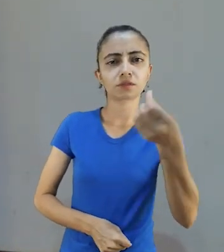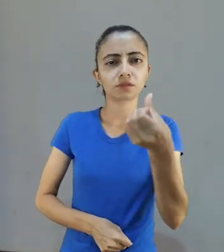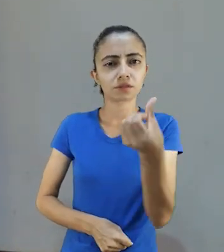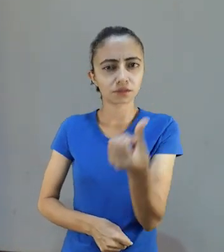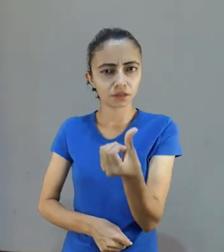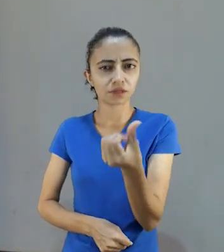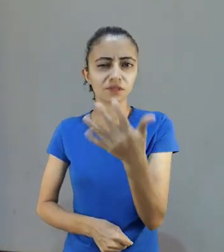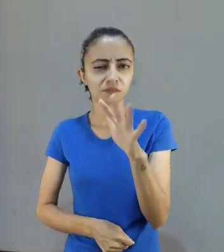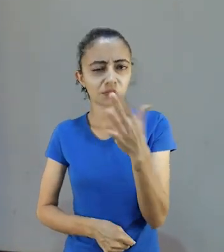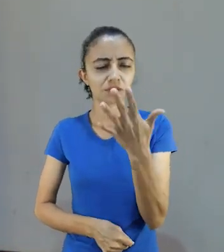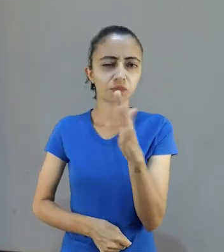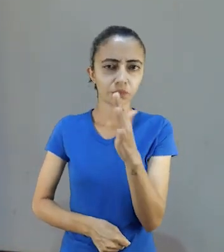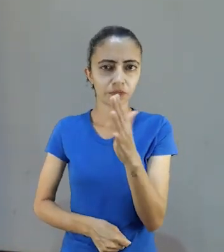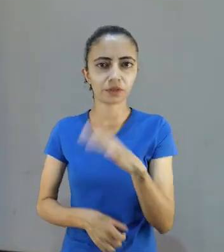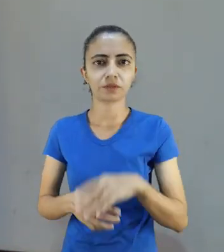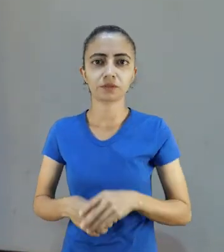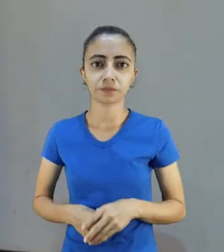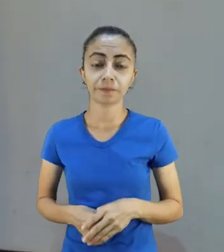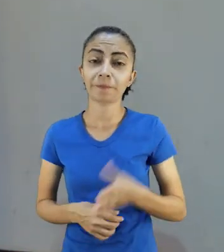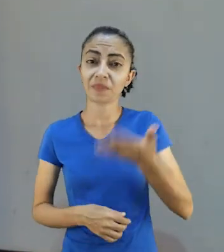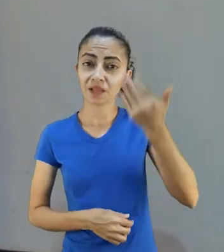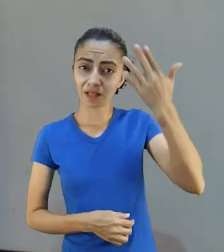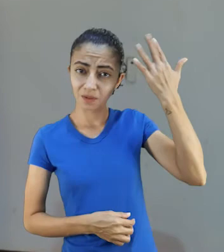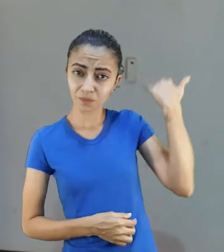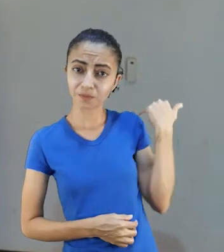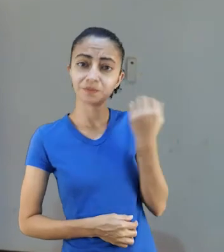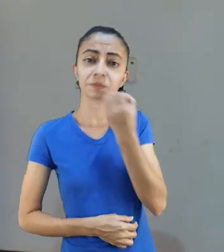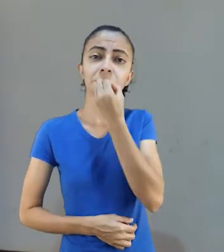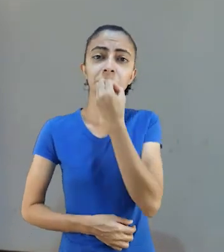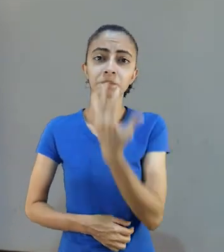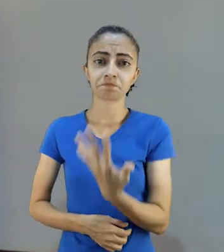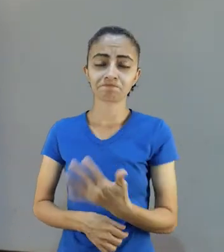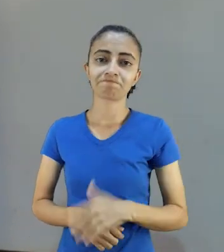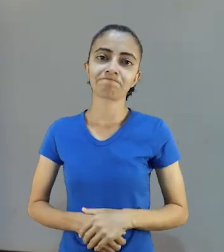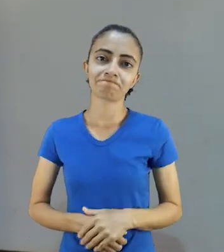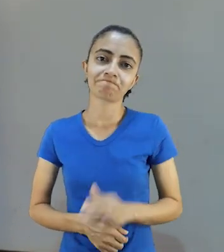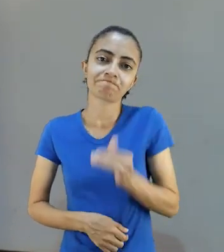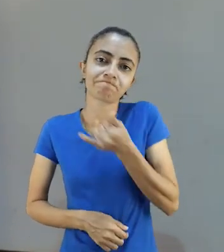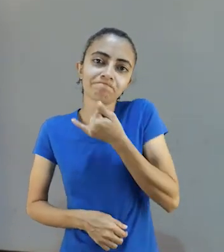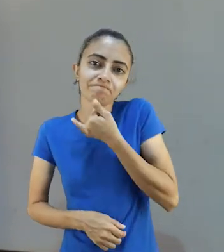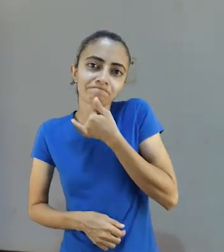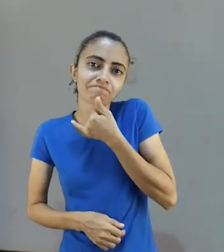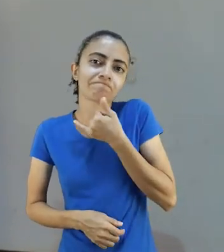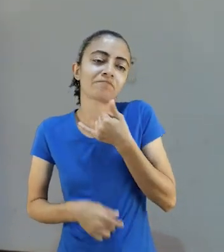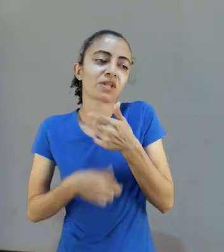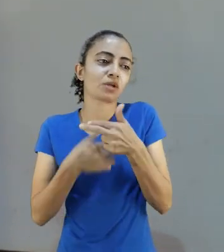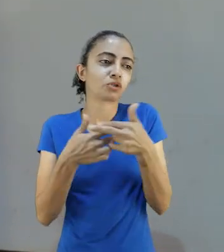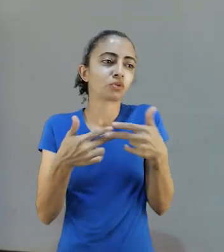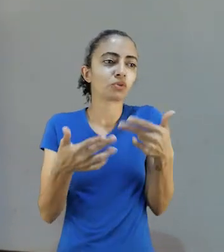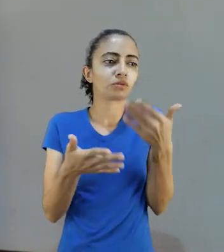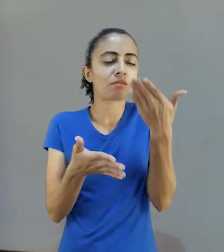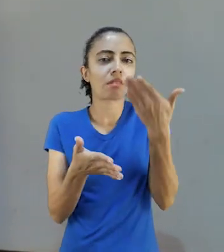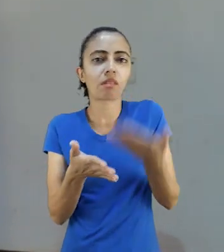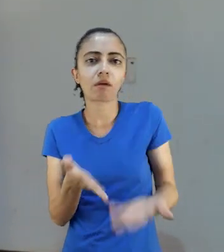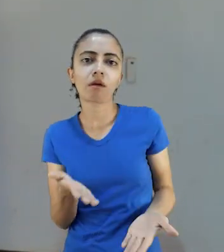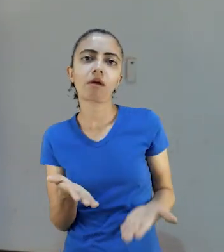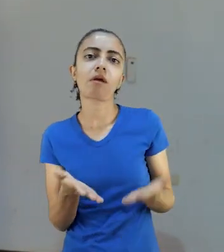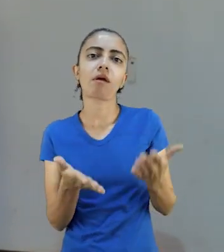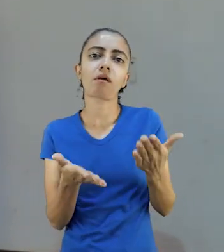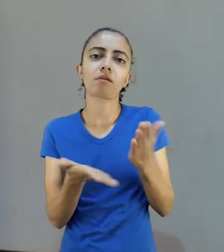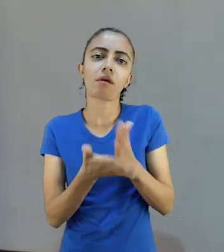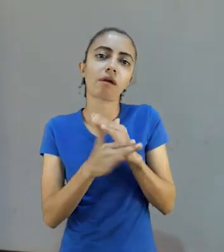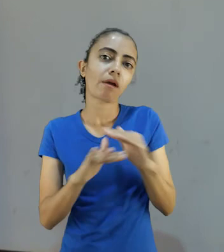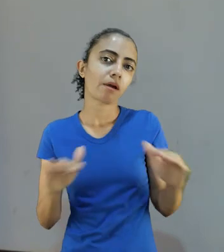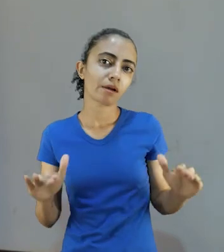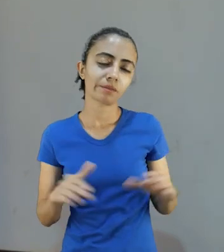aí. Era muito bom naquele tempo. Infelizmente as coisas vão acabando. Hoje em dia não é mais do mesmo